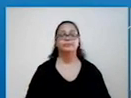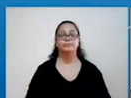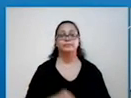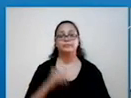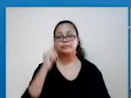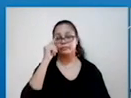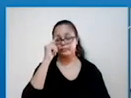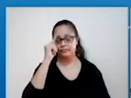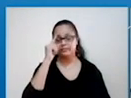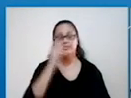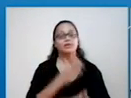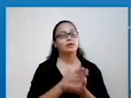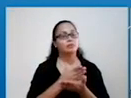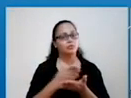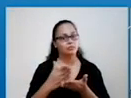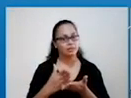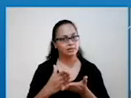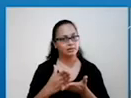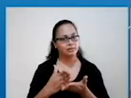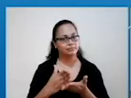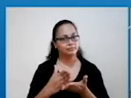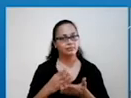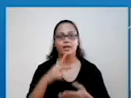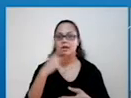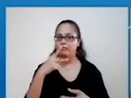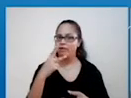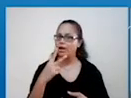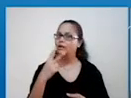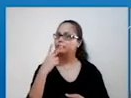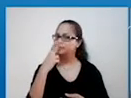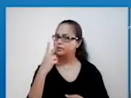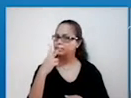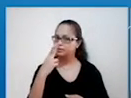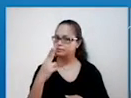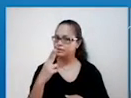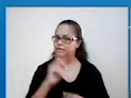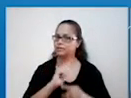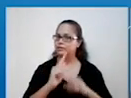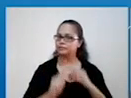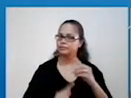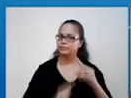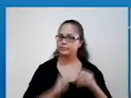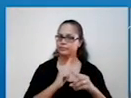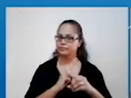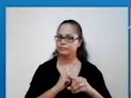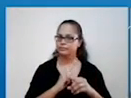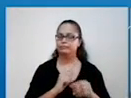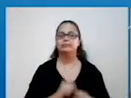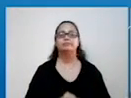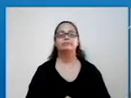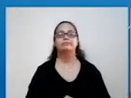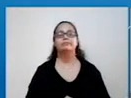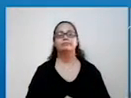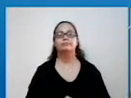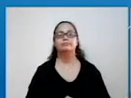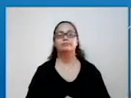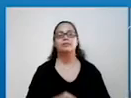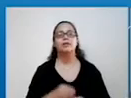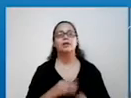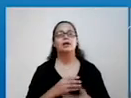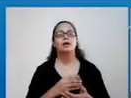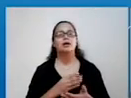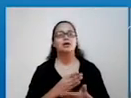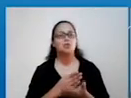Vamos começar então a falar das semelhanças atômicas como sequência dos nossos estudos. Então, no início do